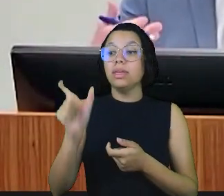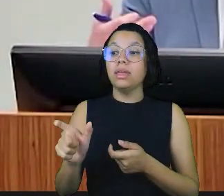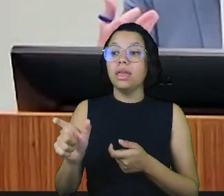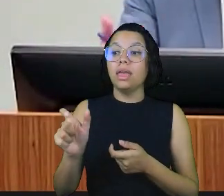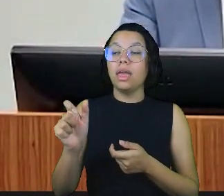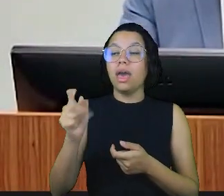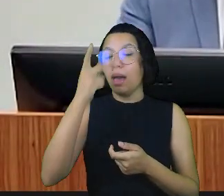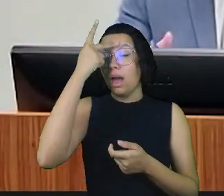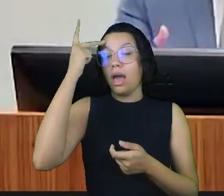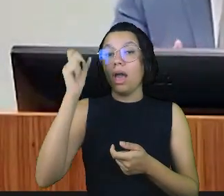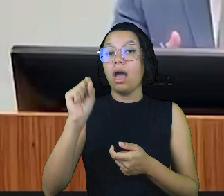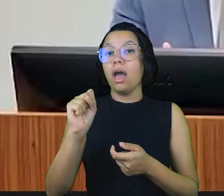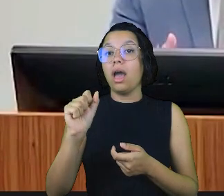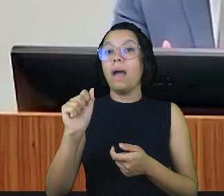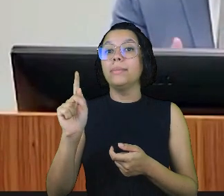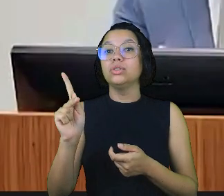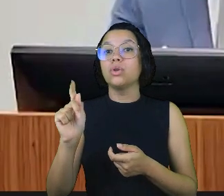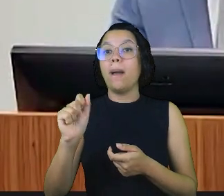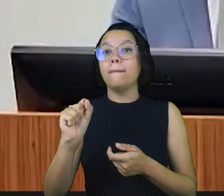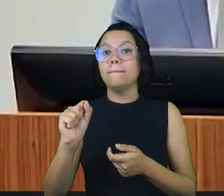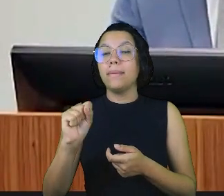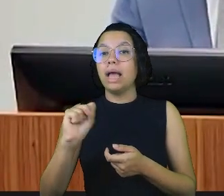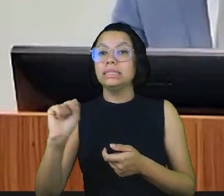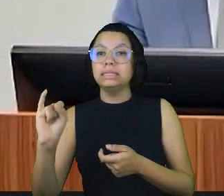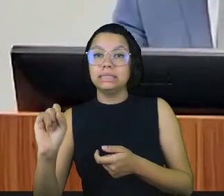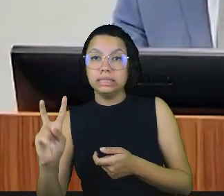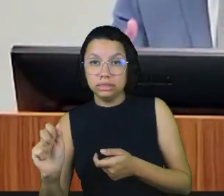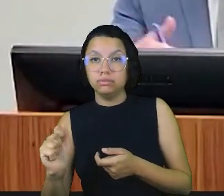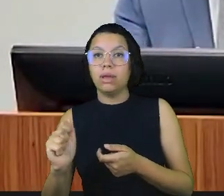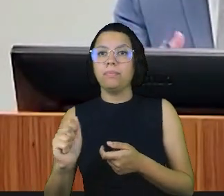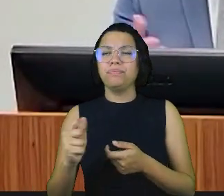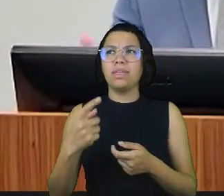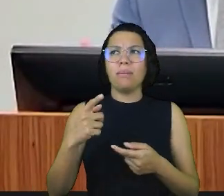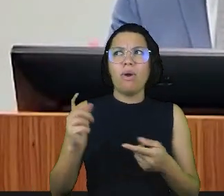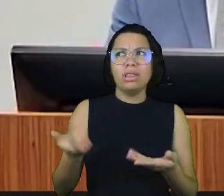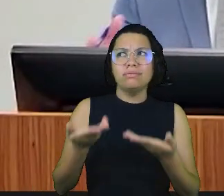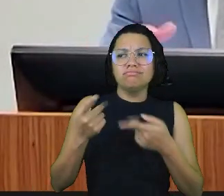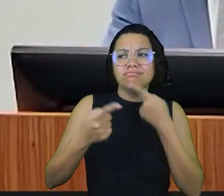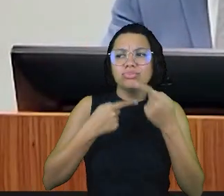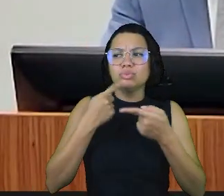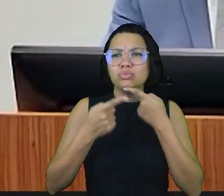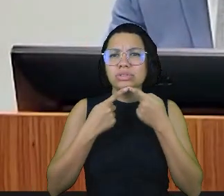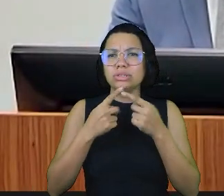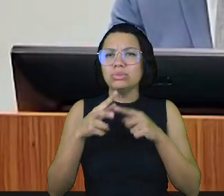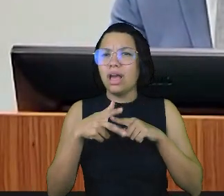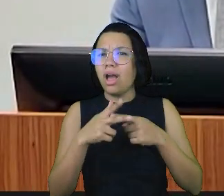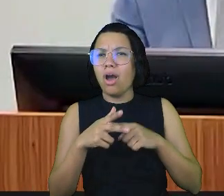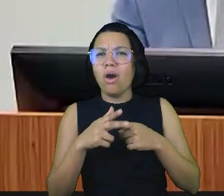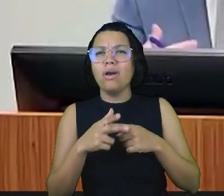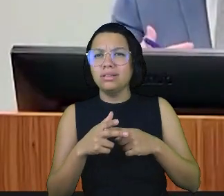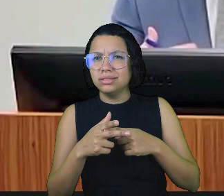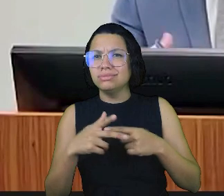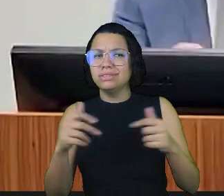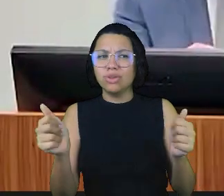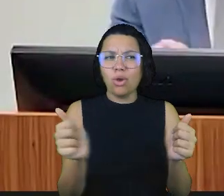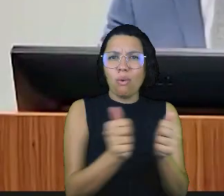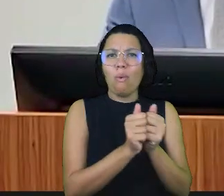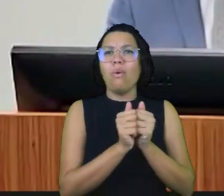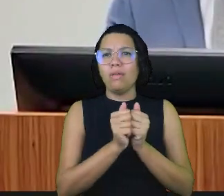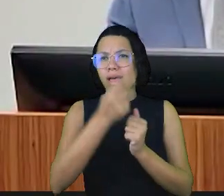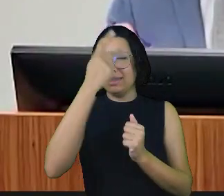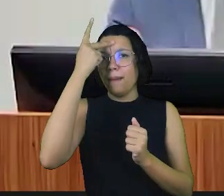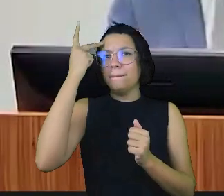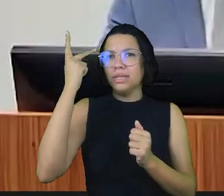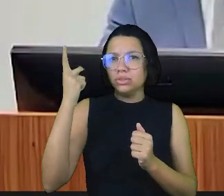isso pode nos trazer dúvidas a respeito da correção ou não desse atributo que vem colado